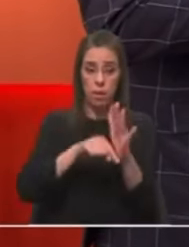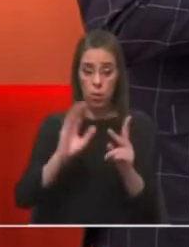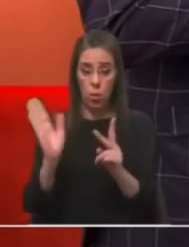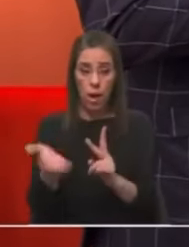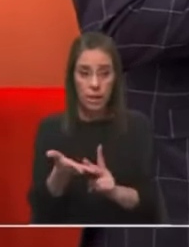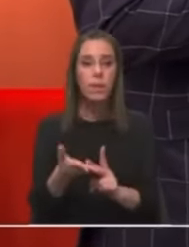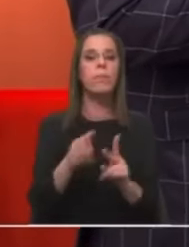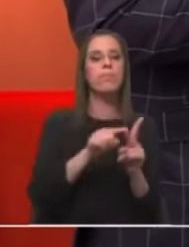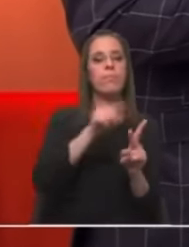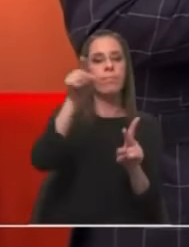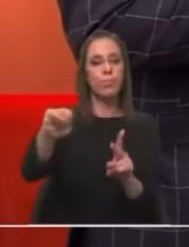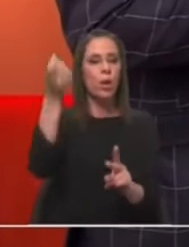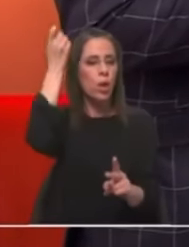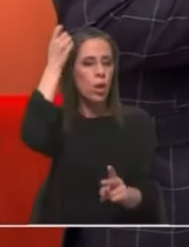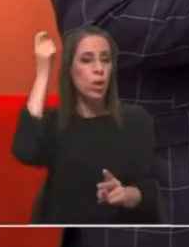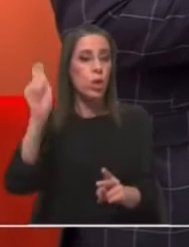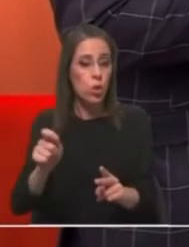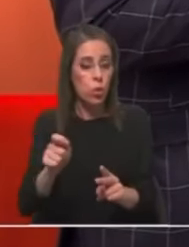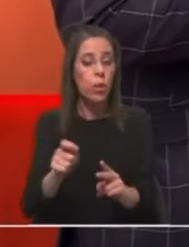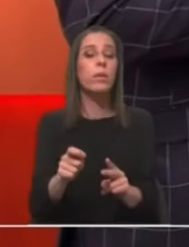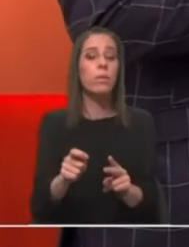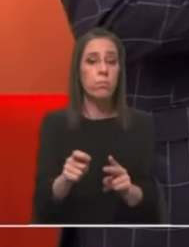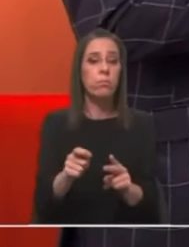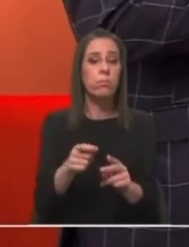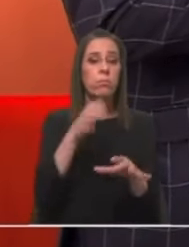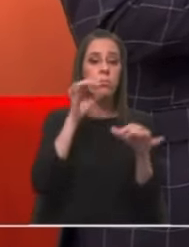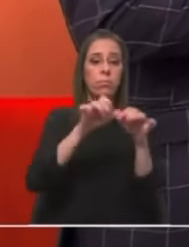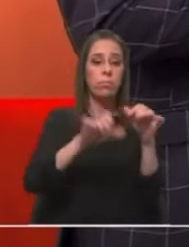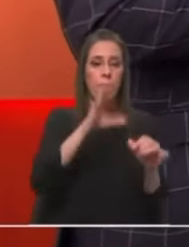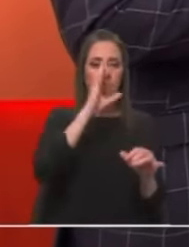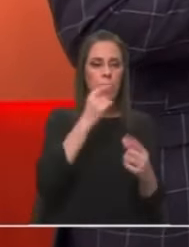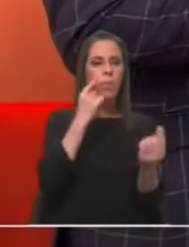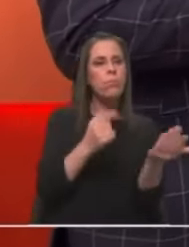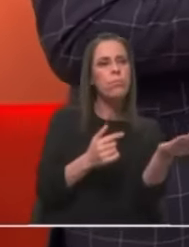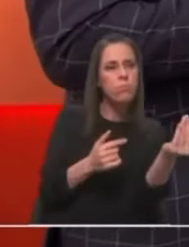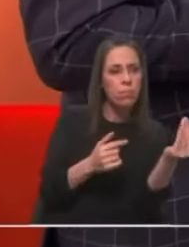tem que ser levado a um juiz que, por sua vez, vai ouvir os argumentos do Ministério Público e vai decidir.